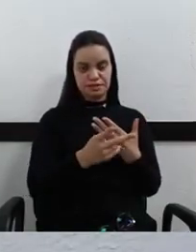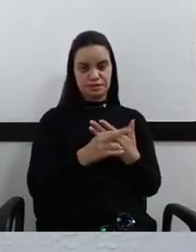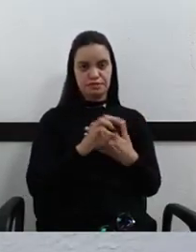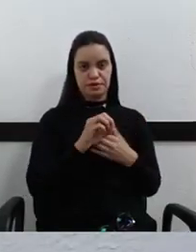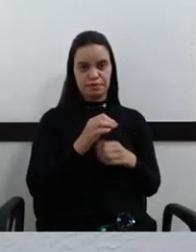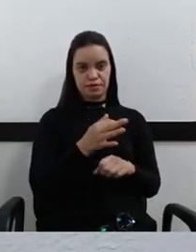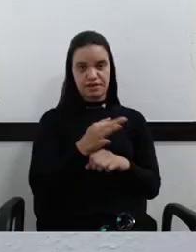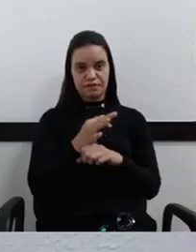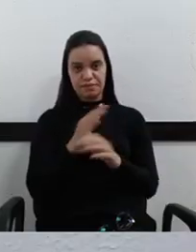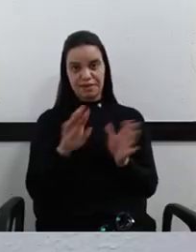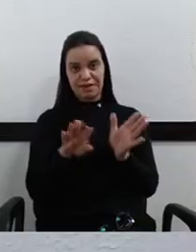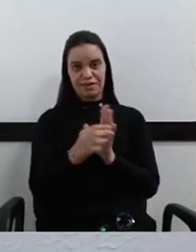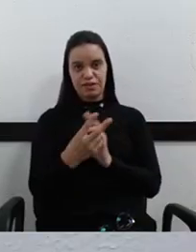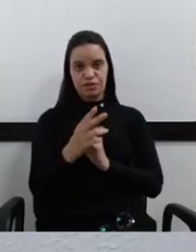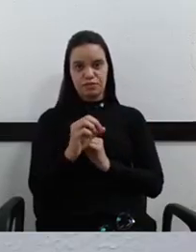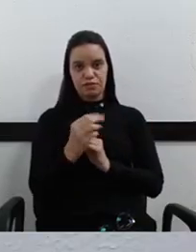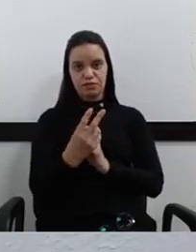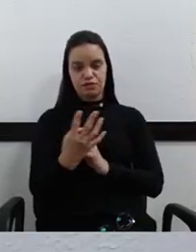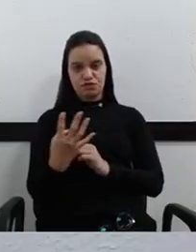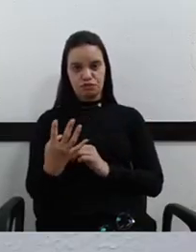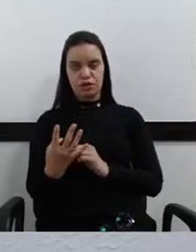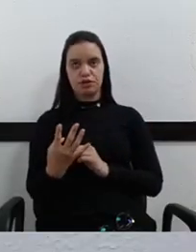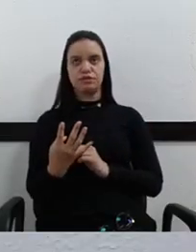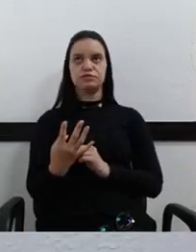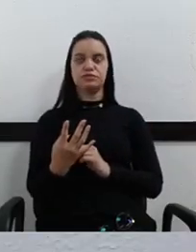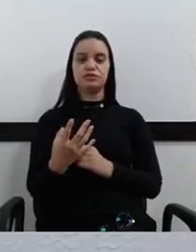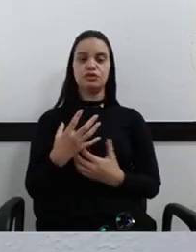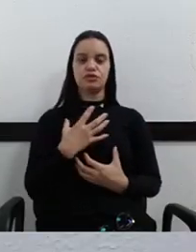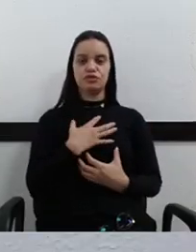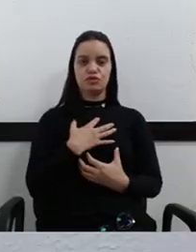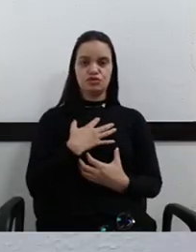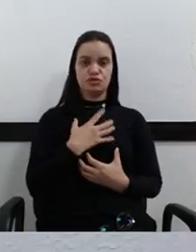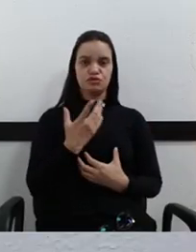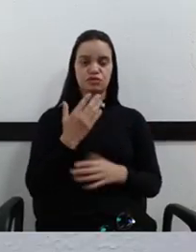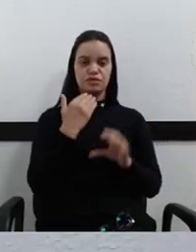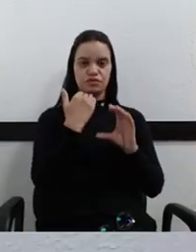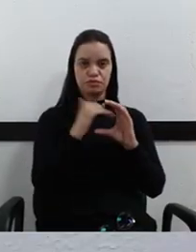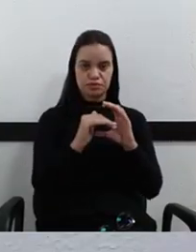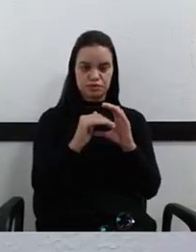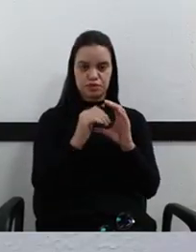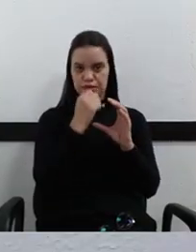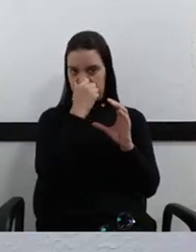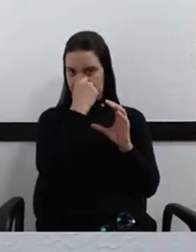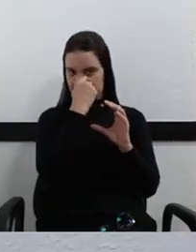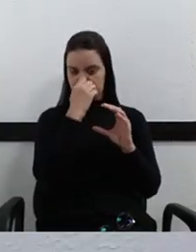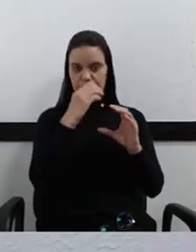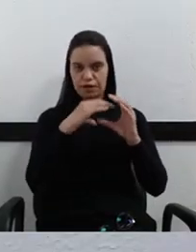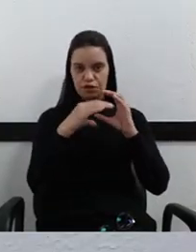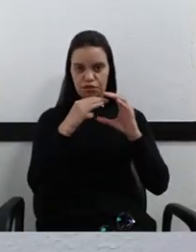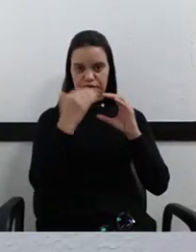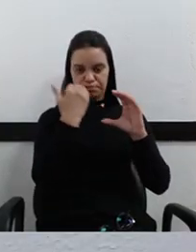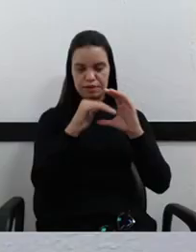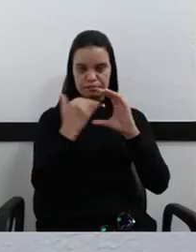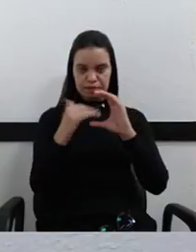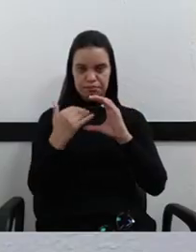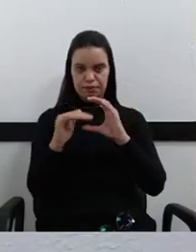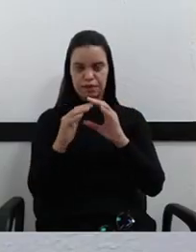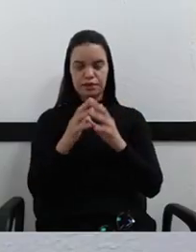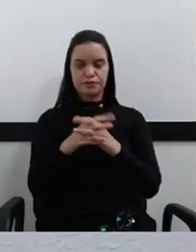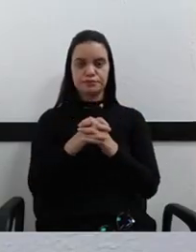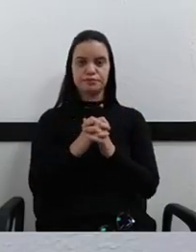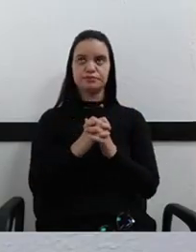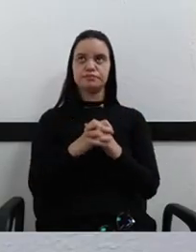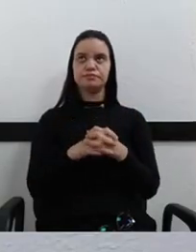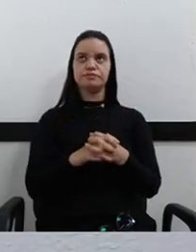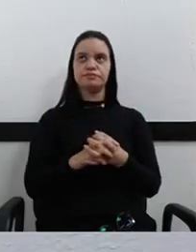férias até o ano de 2024, da forma que a gente vai encaminhar o comunicado pelo Conselho,